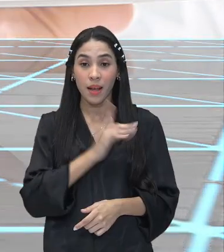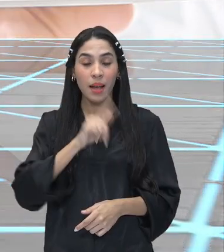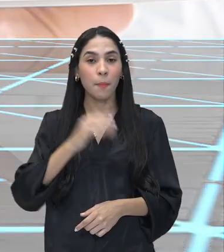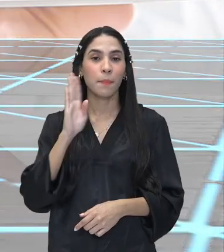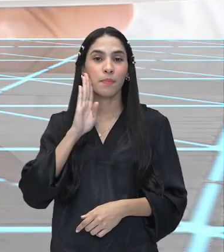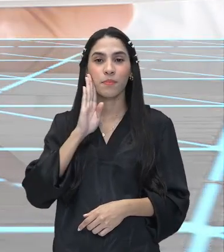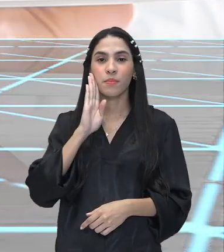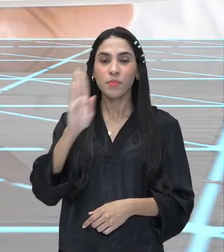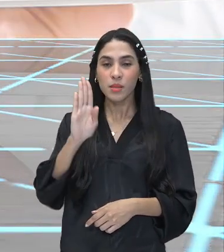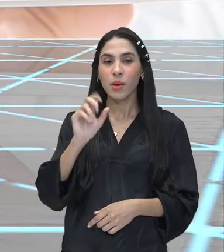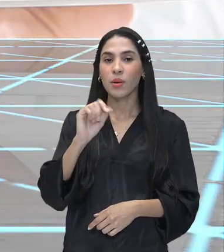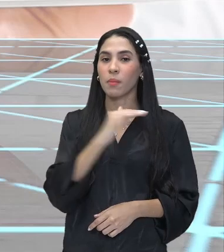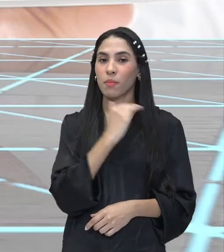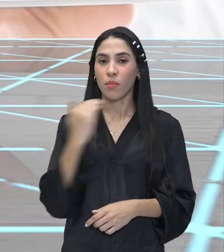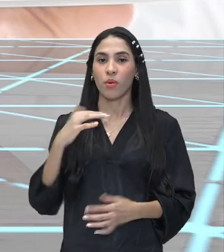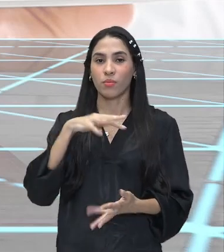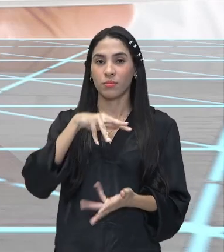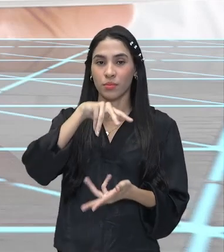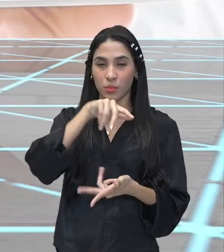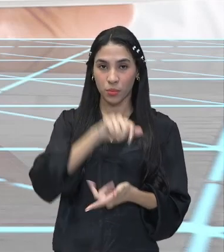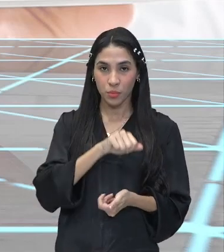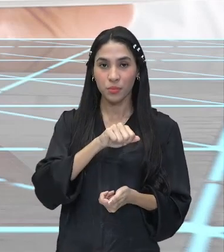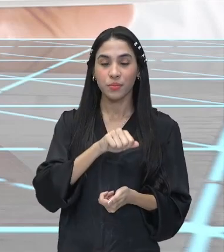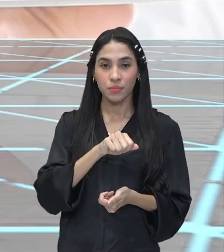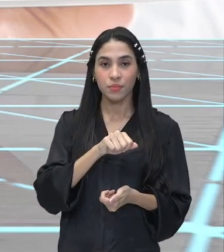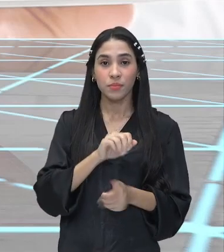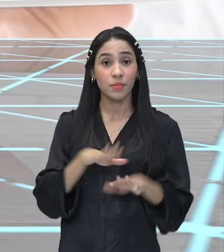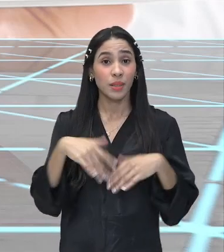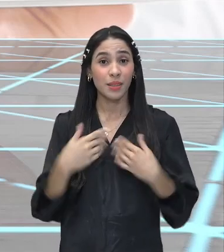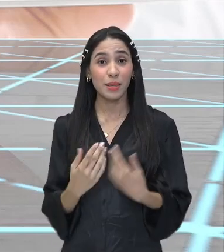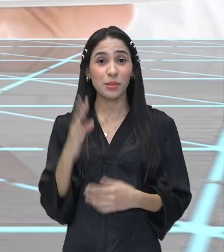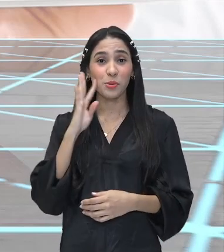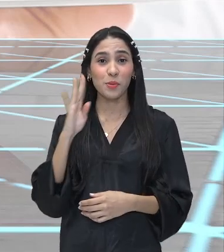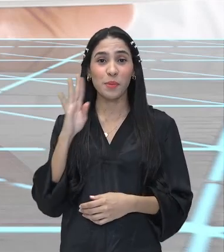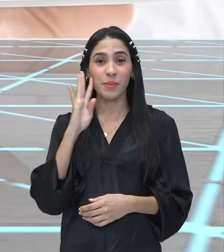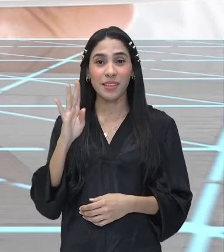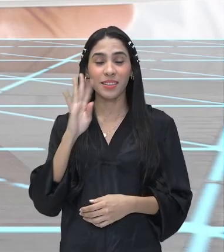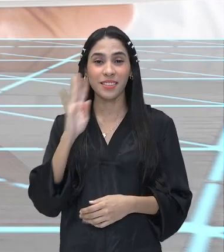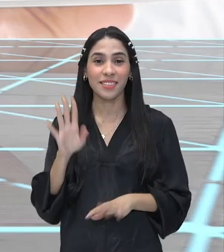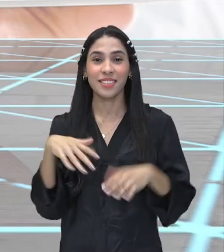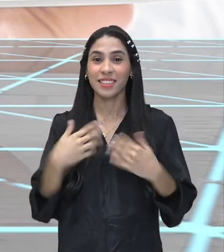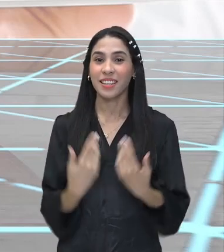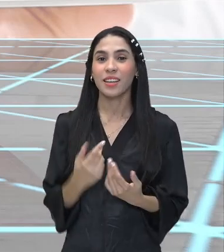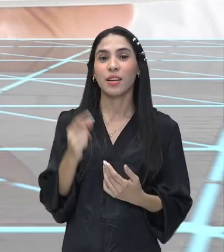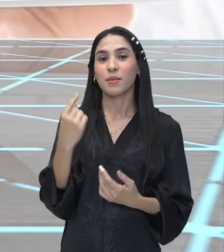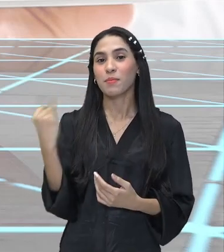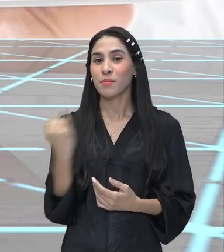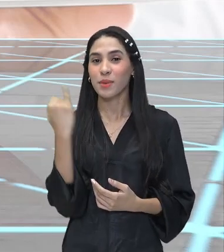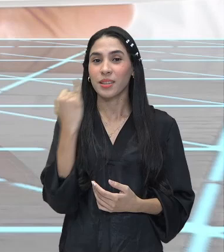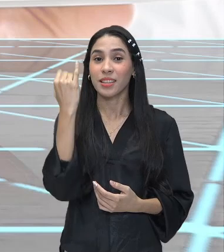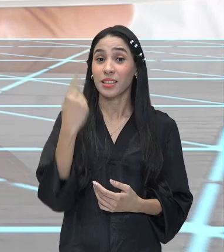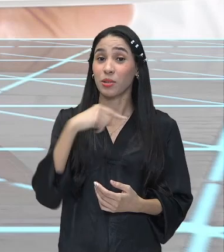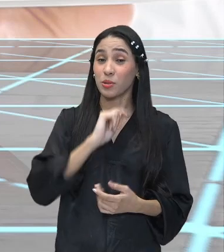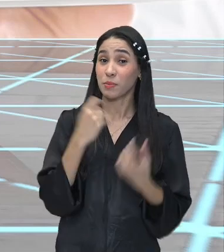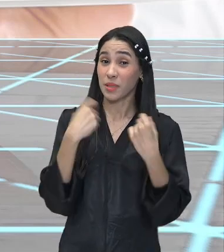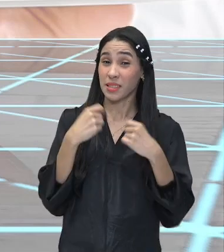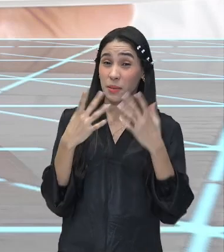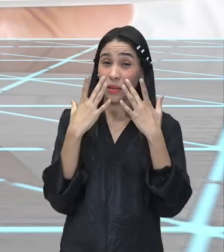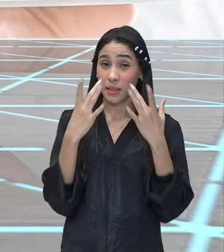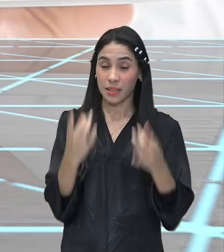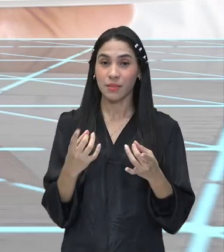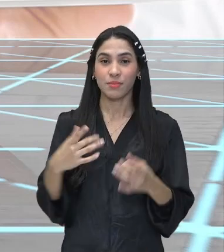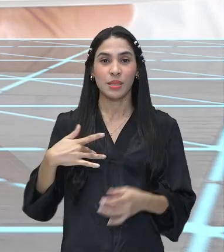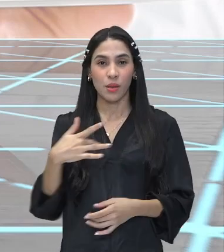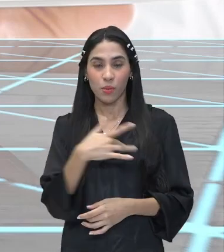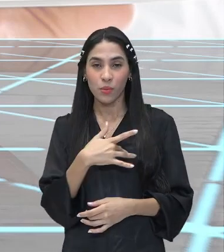causa de morte no mundo inteiro. Então, imagina só a importância que nós temos que dar para a saúde